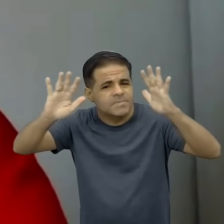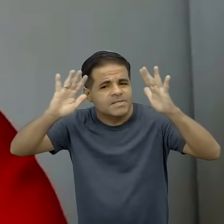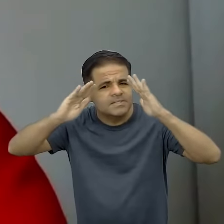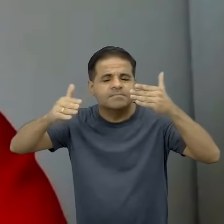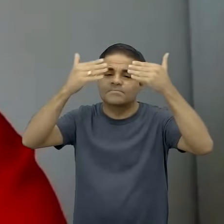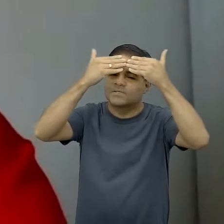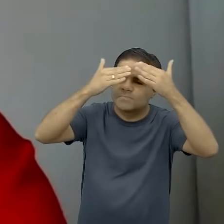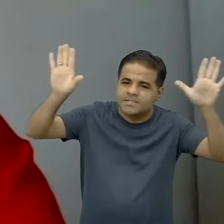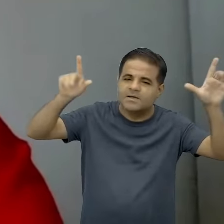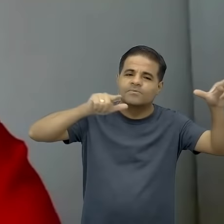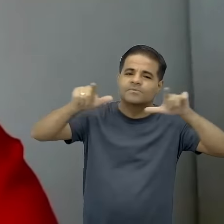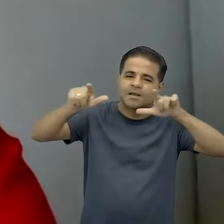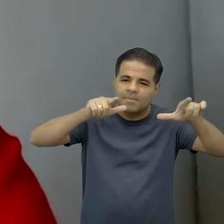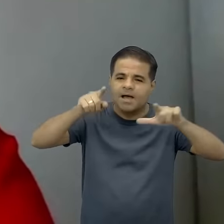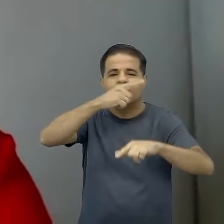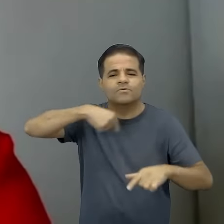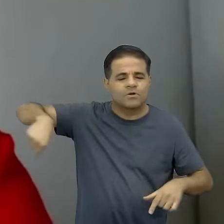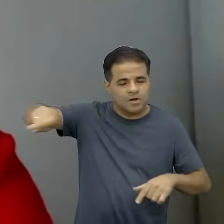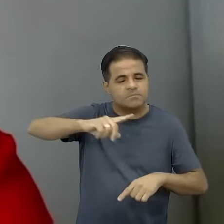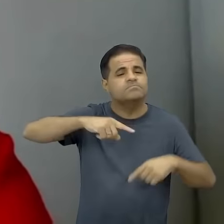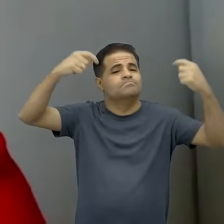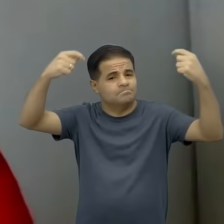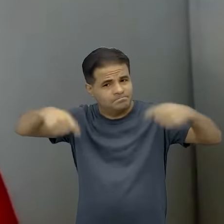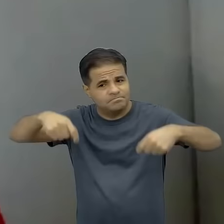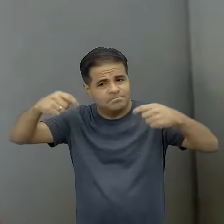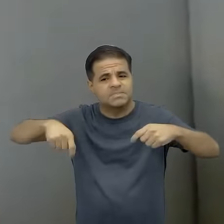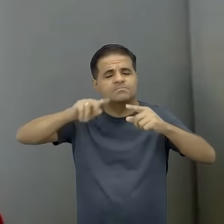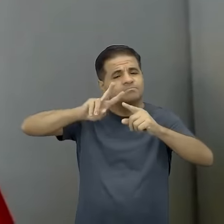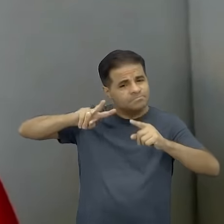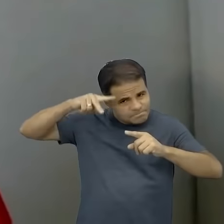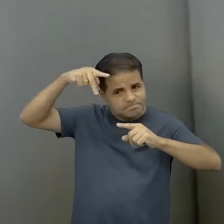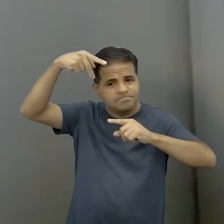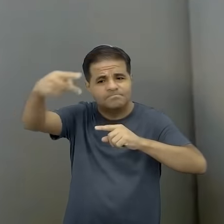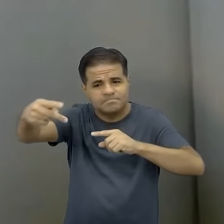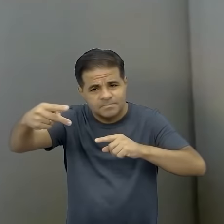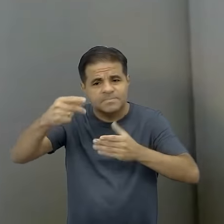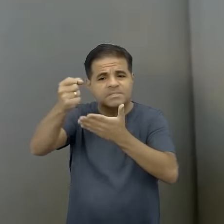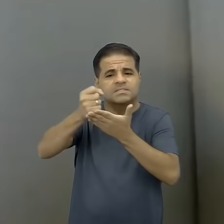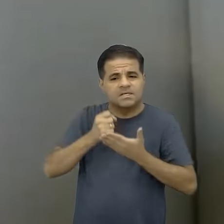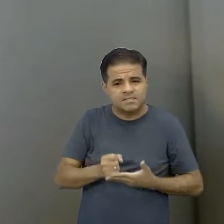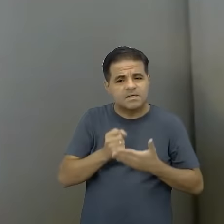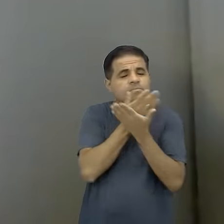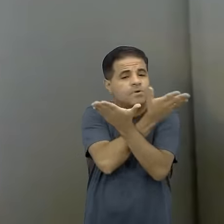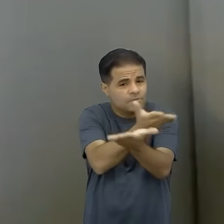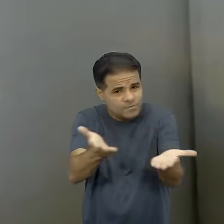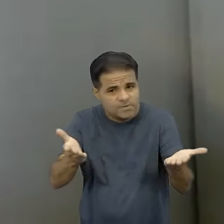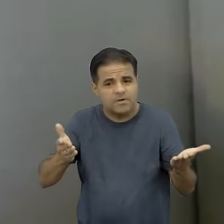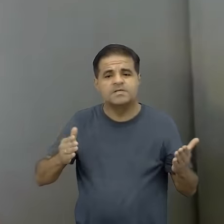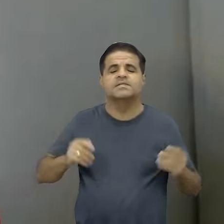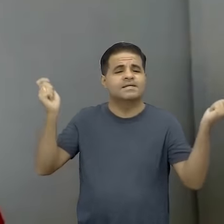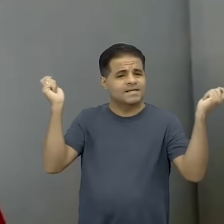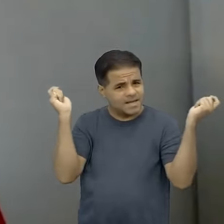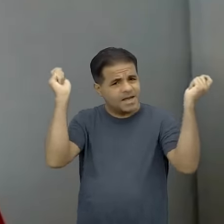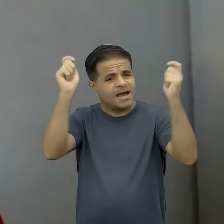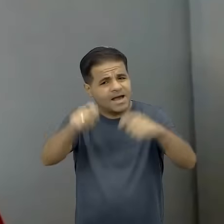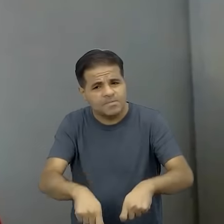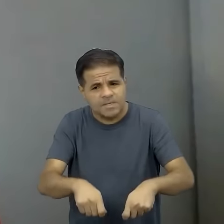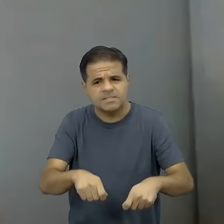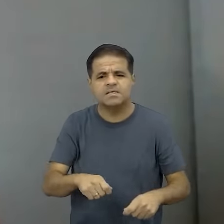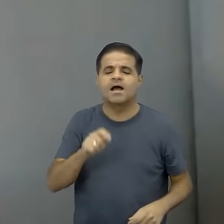nosso trabalho, do quanto nós precisamos, né, potencializar e trazer para vocês essa capacidade,